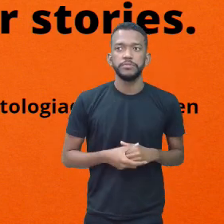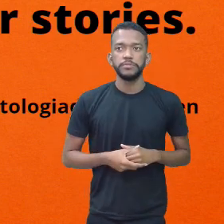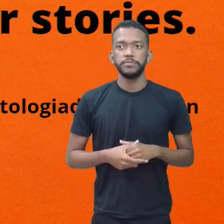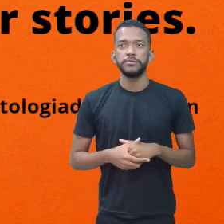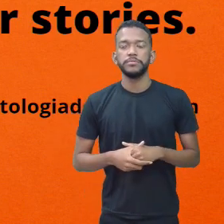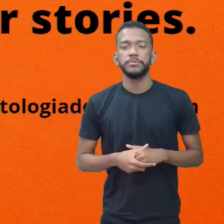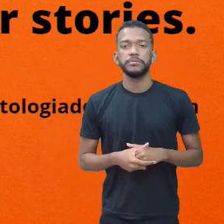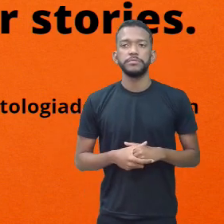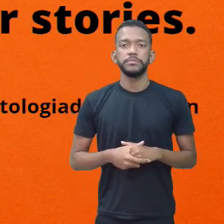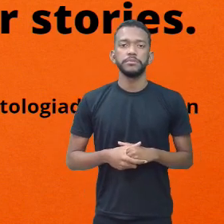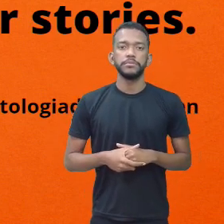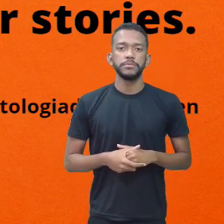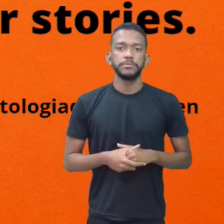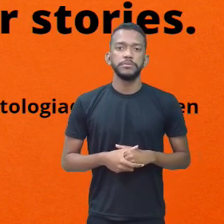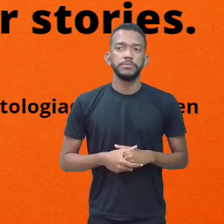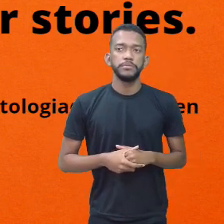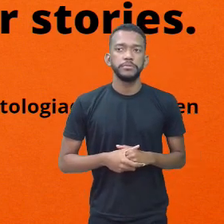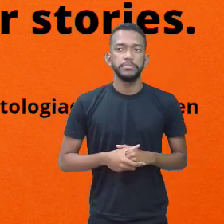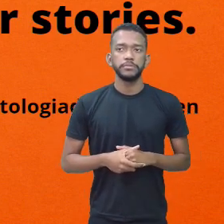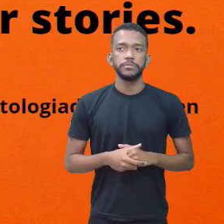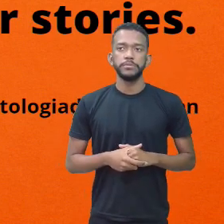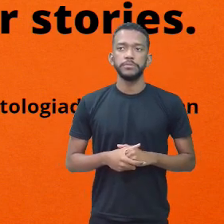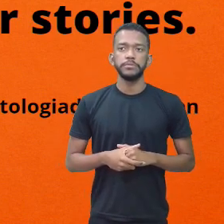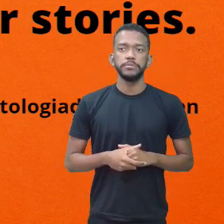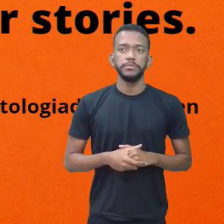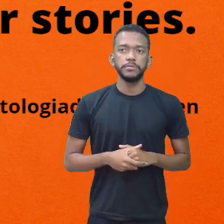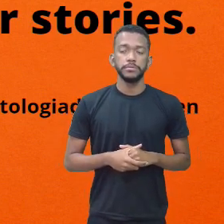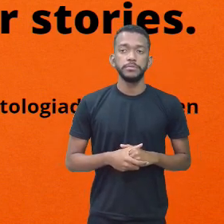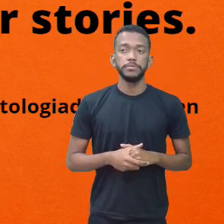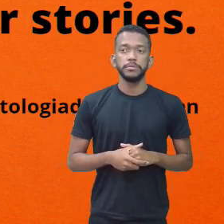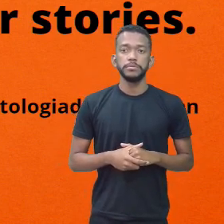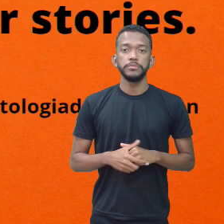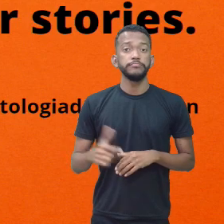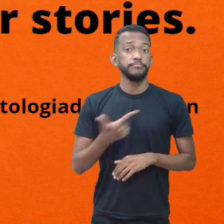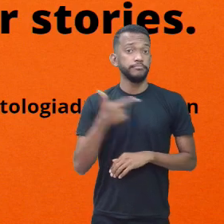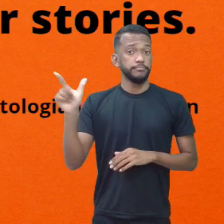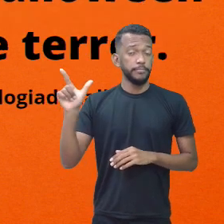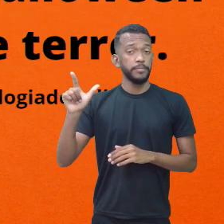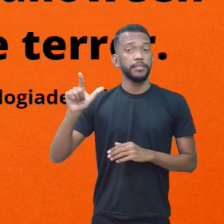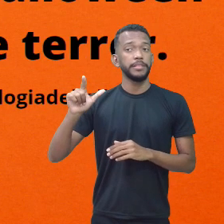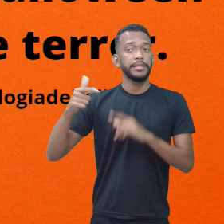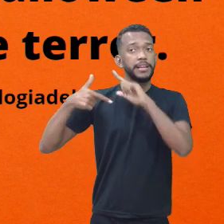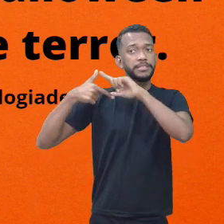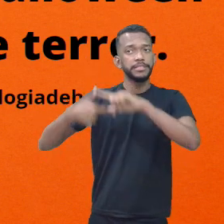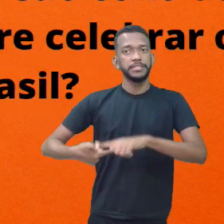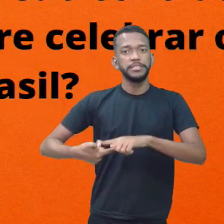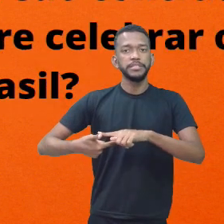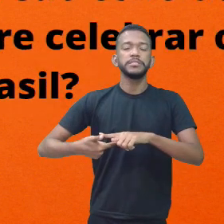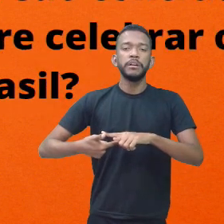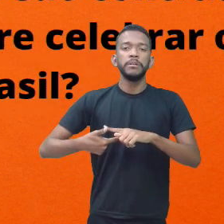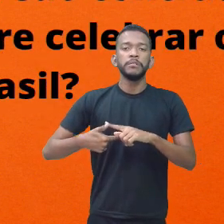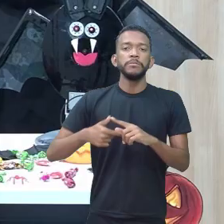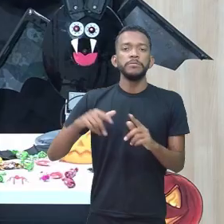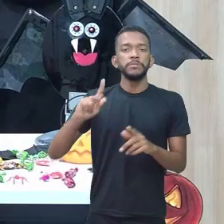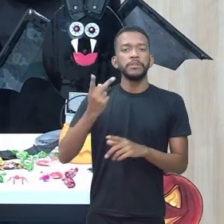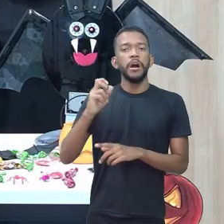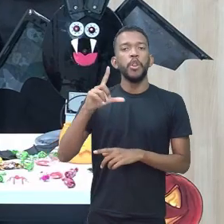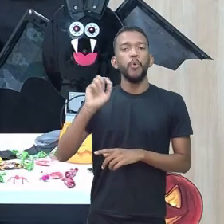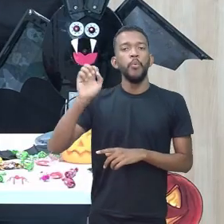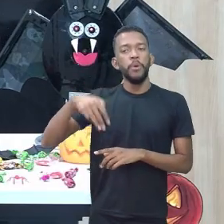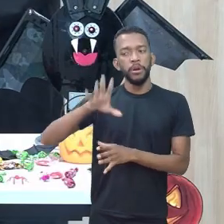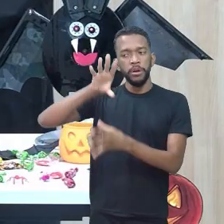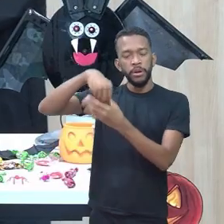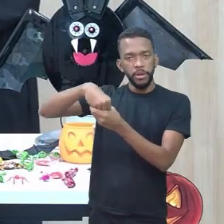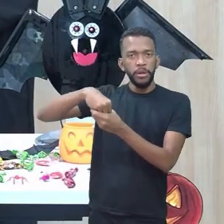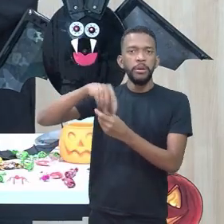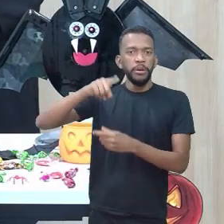Another Halloween tradition is a horror stories. Outra tradição do Halloween são as histórias de terror, tá bom?